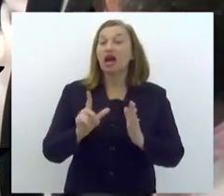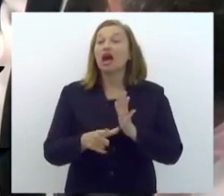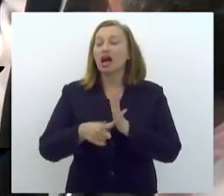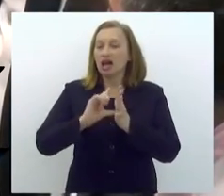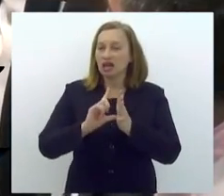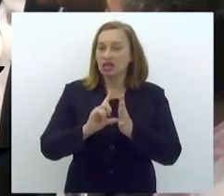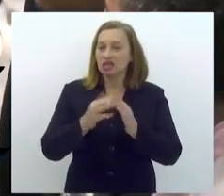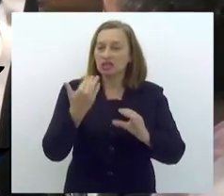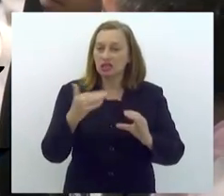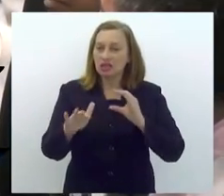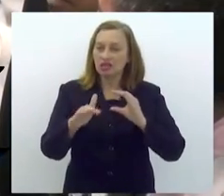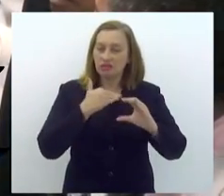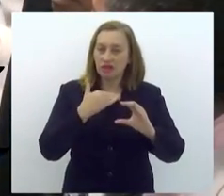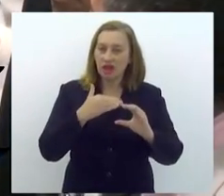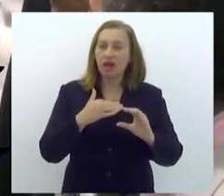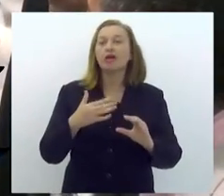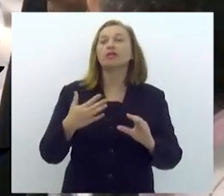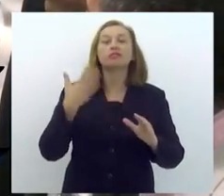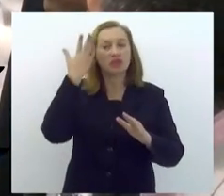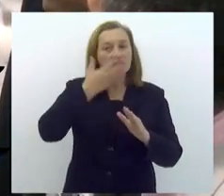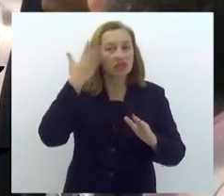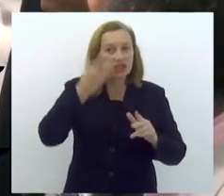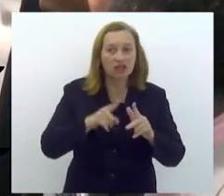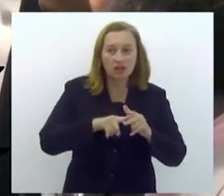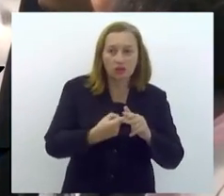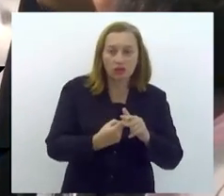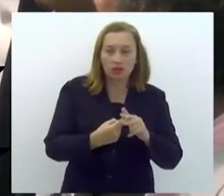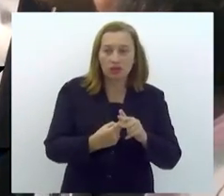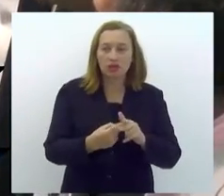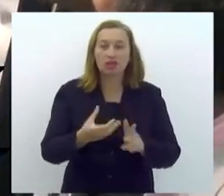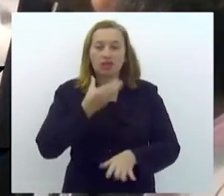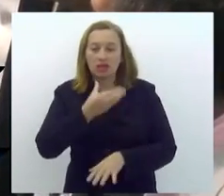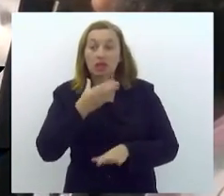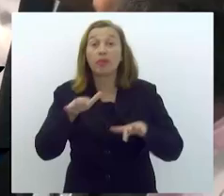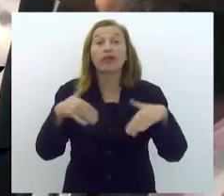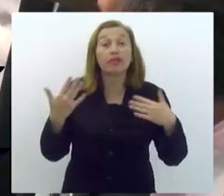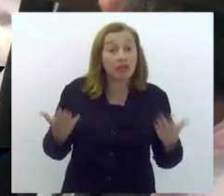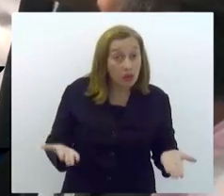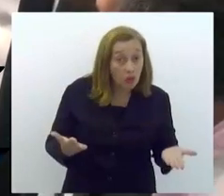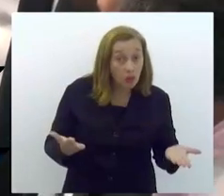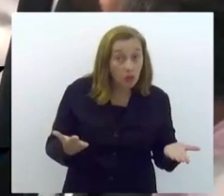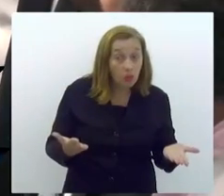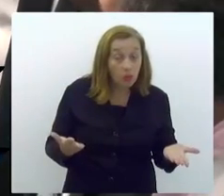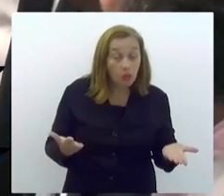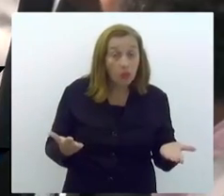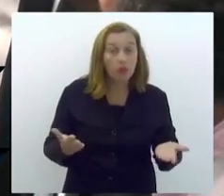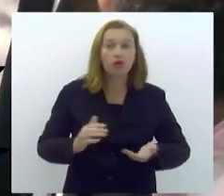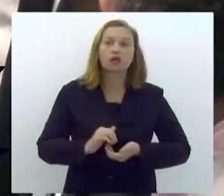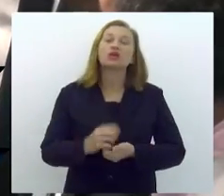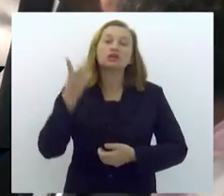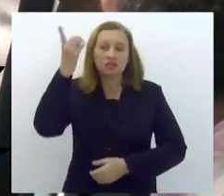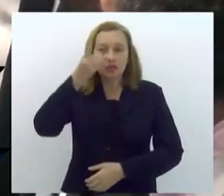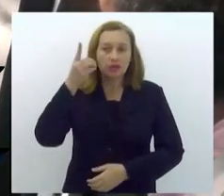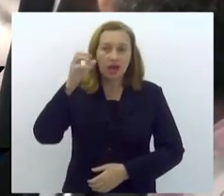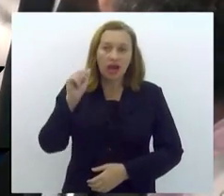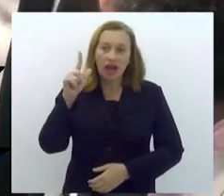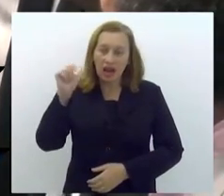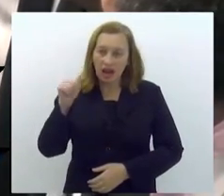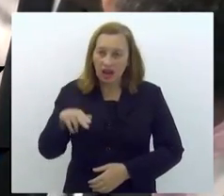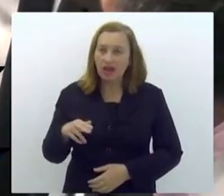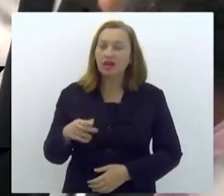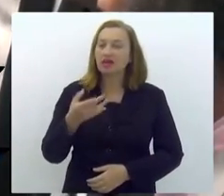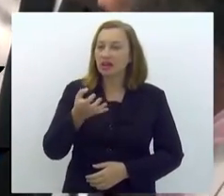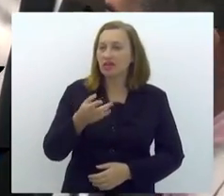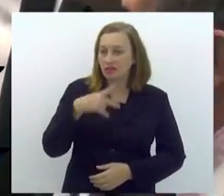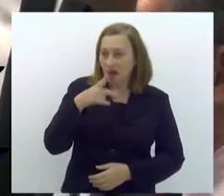a lei orgânica aprovada aqui no Parlamento Fluminense em dezembro então o deputado Alan Lopes quer fazer uma